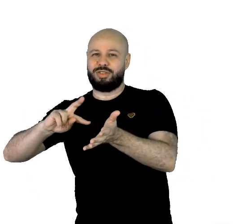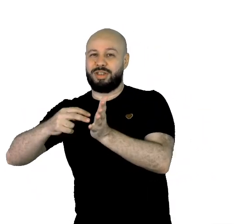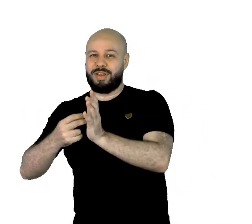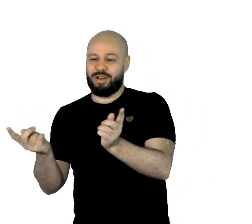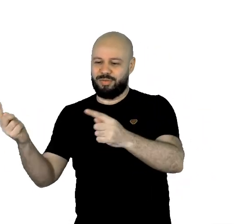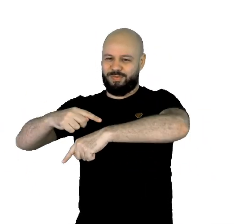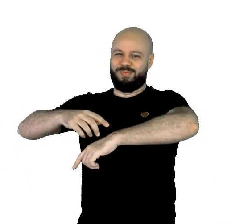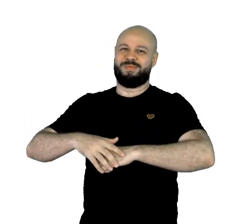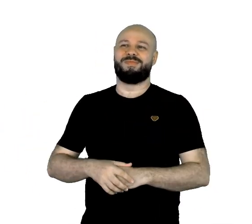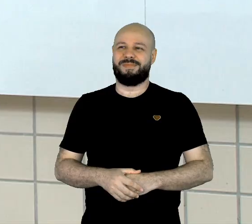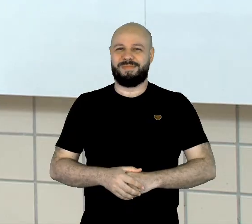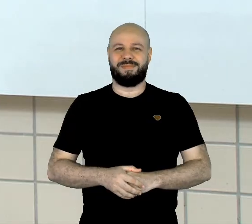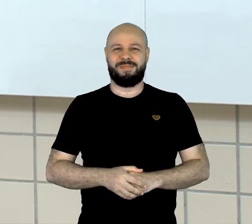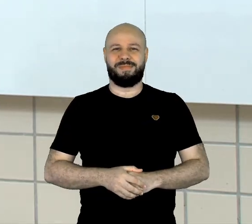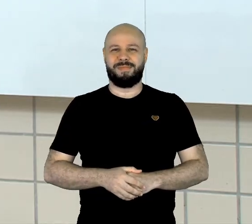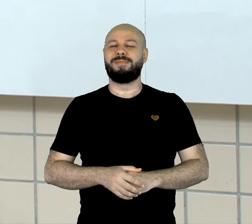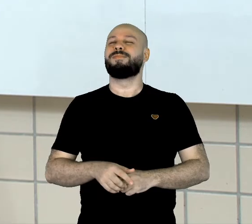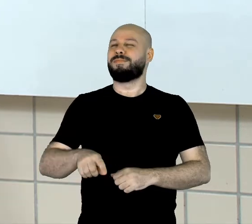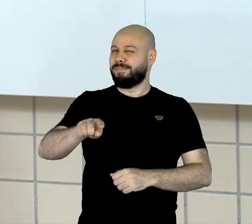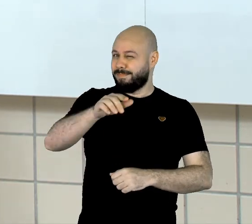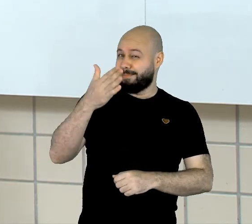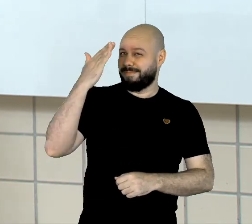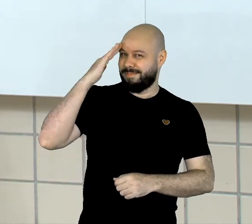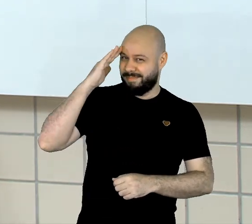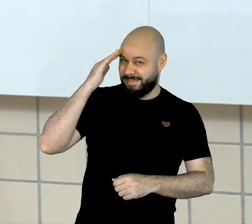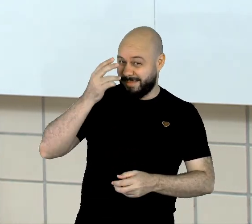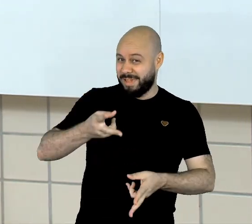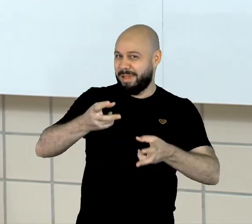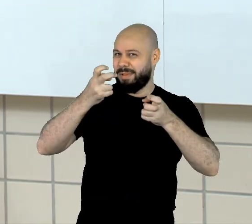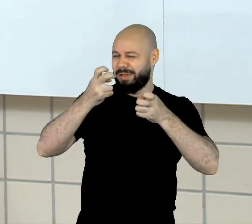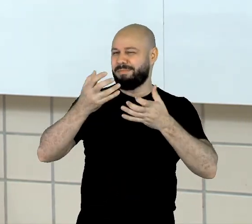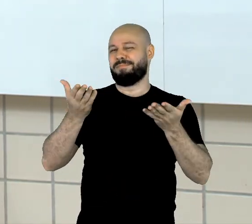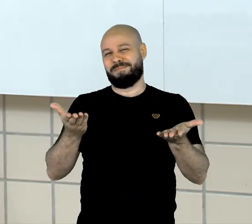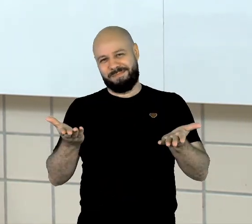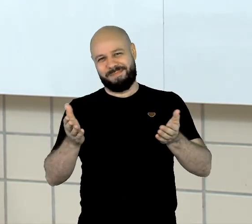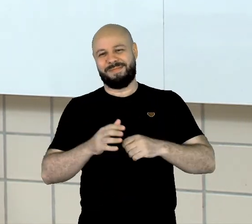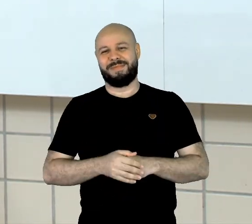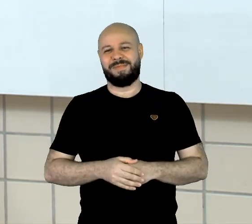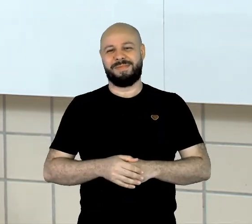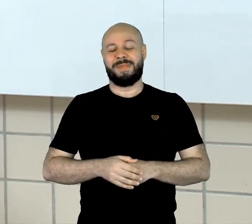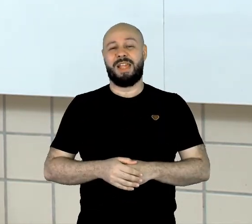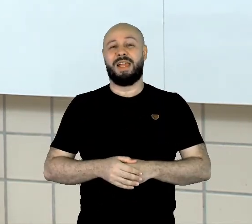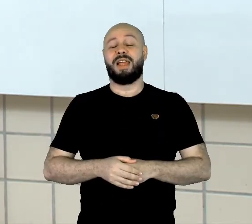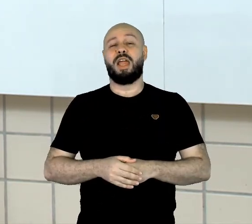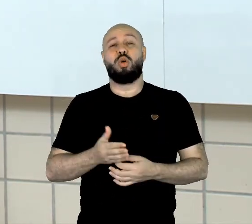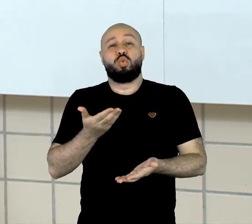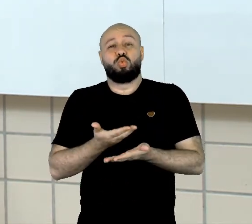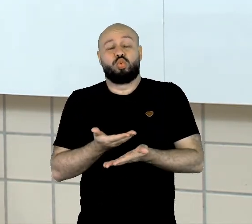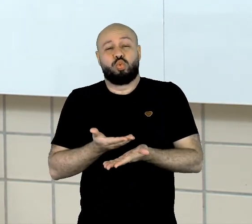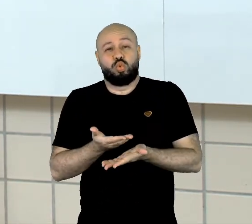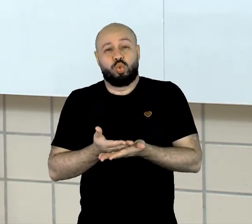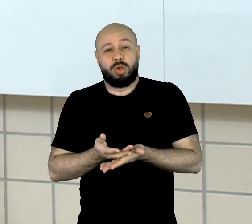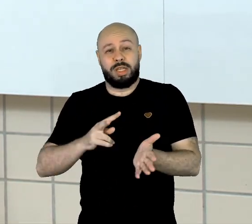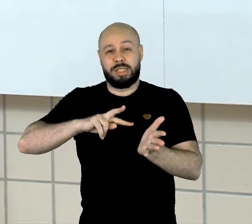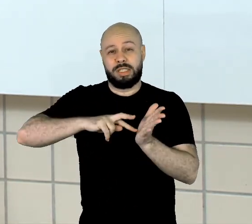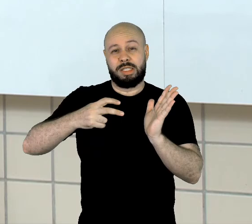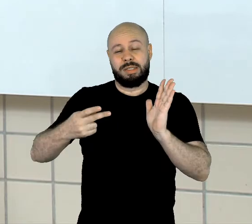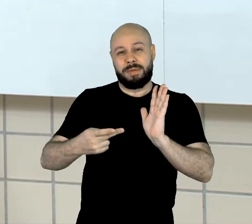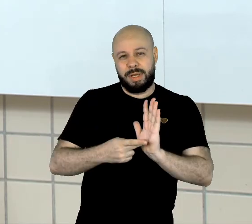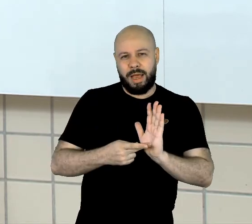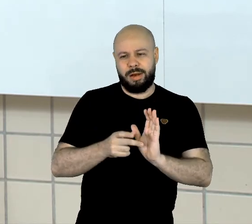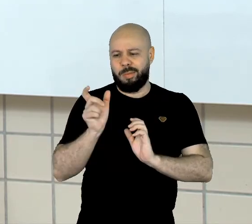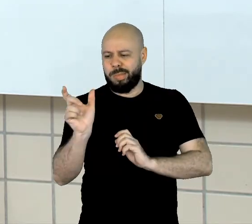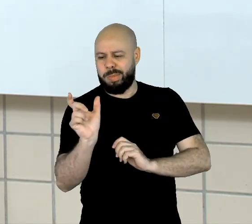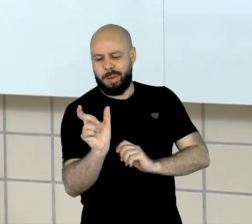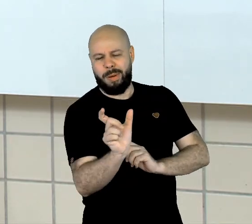antônimos. Perceberam? Viram aí? Quando eu estudo o significado das palavras, quando eu vou